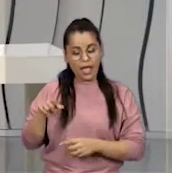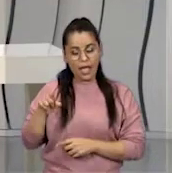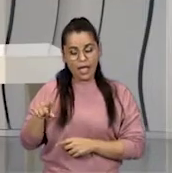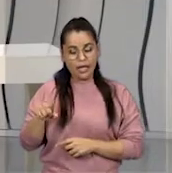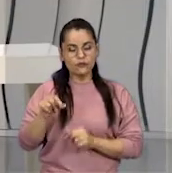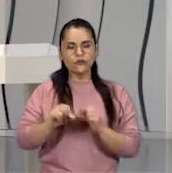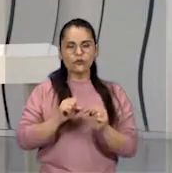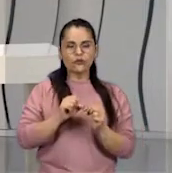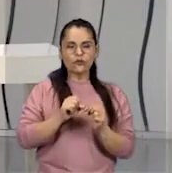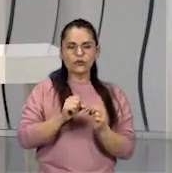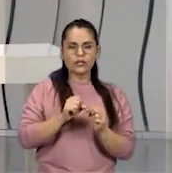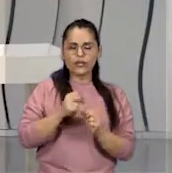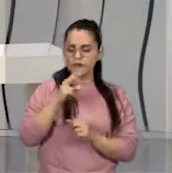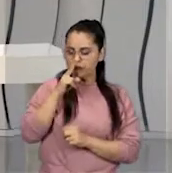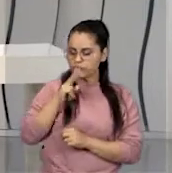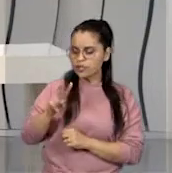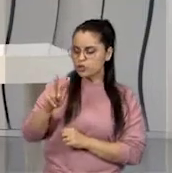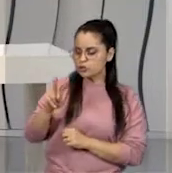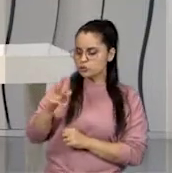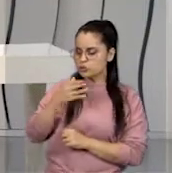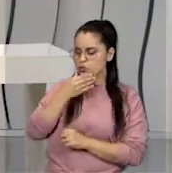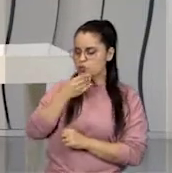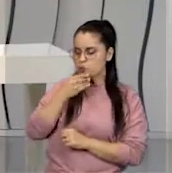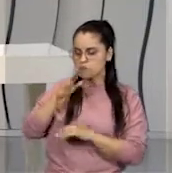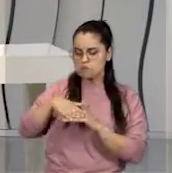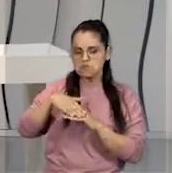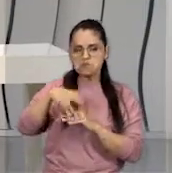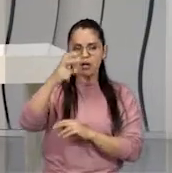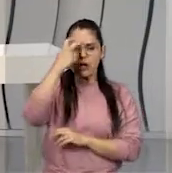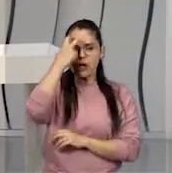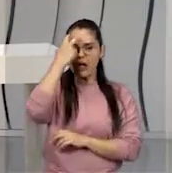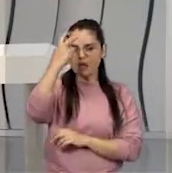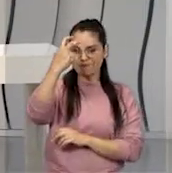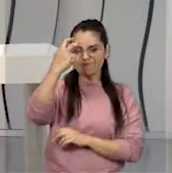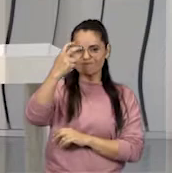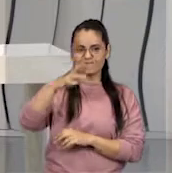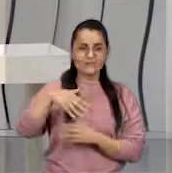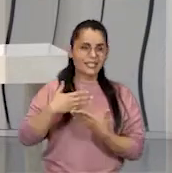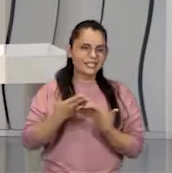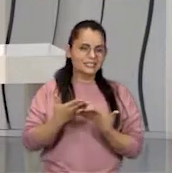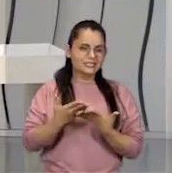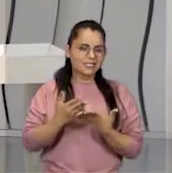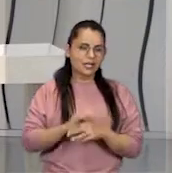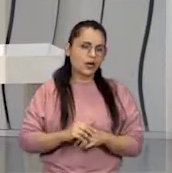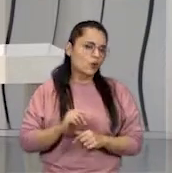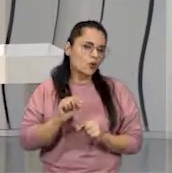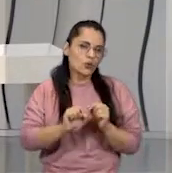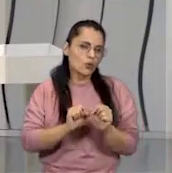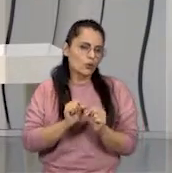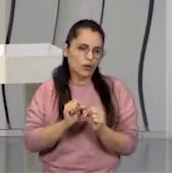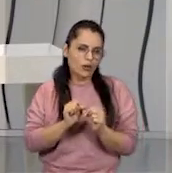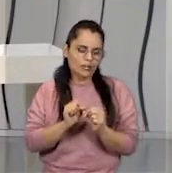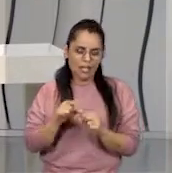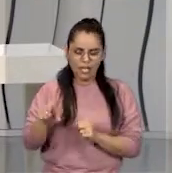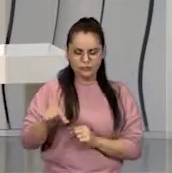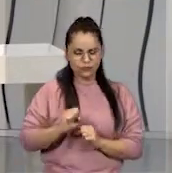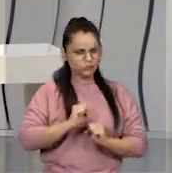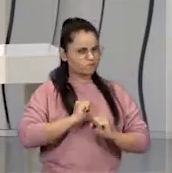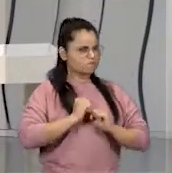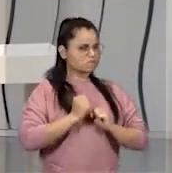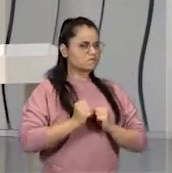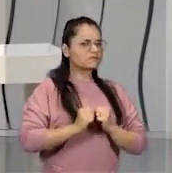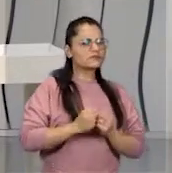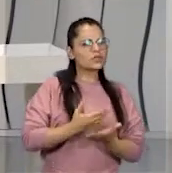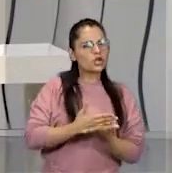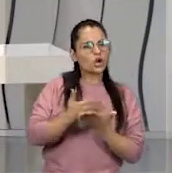época da região como o homem mais sábio. Então aquilo deixou ele muito assim intrigado e então